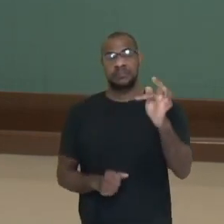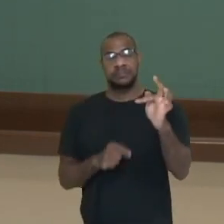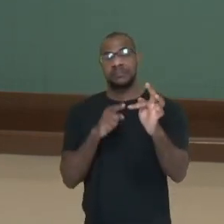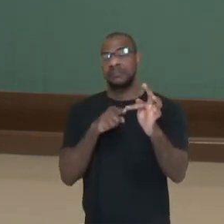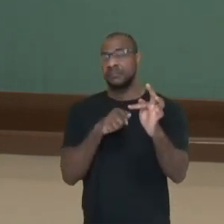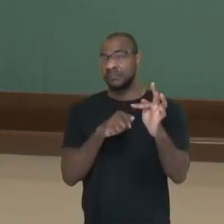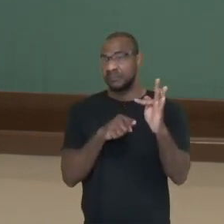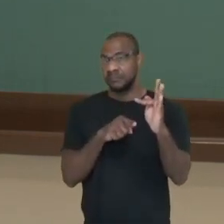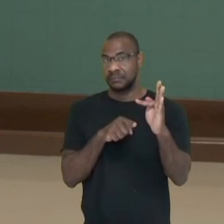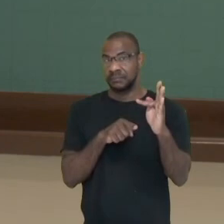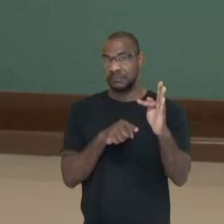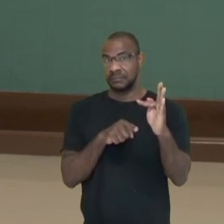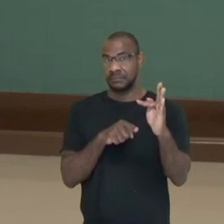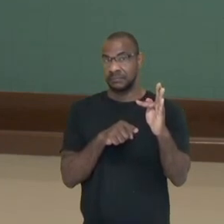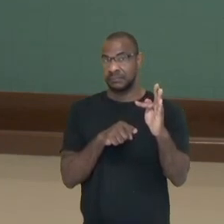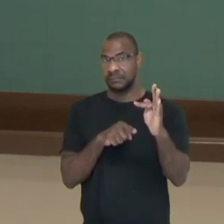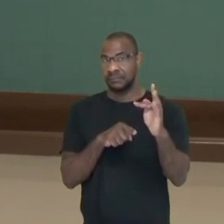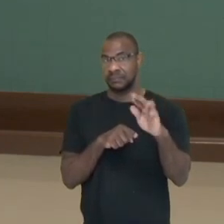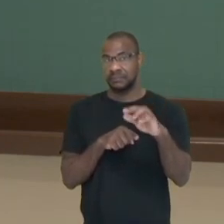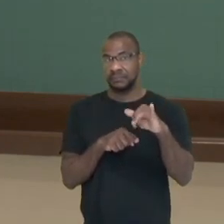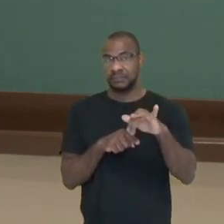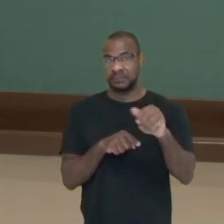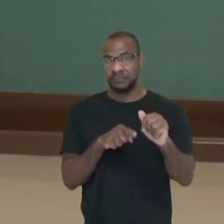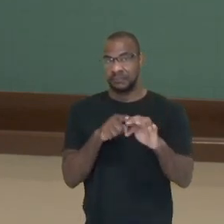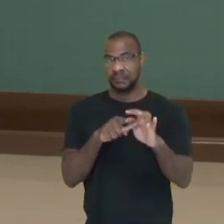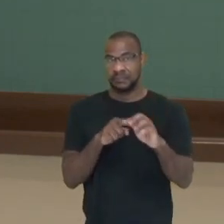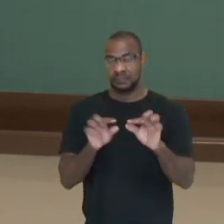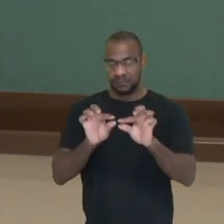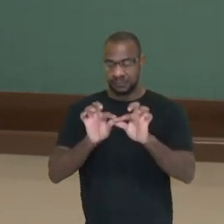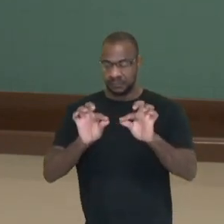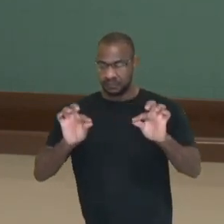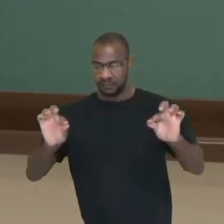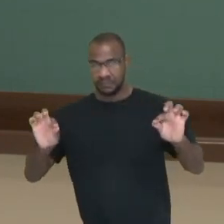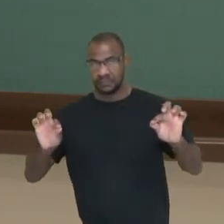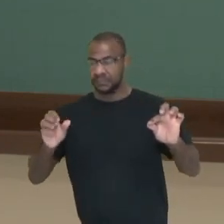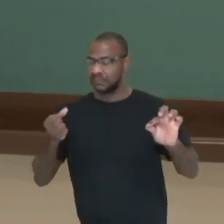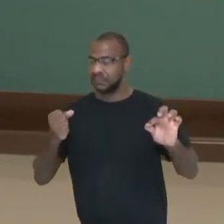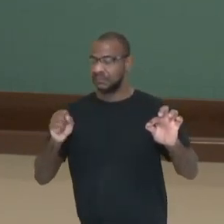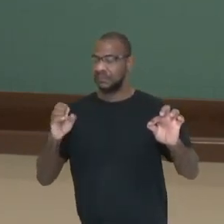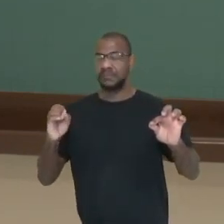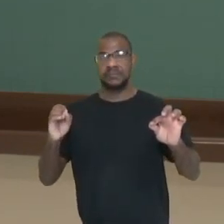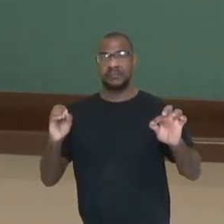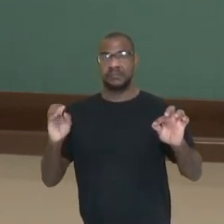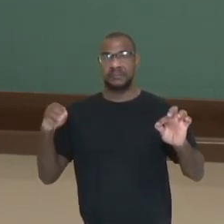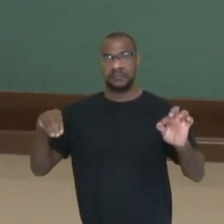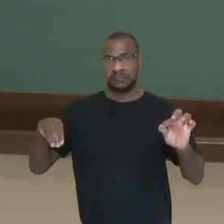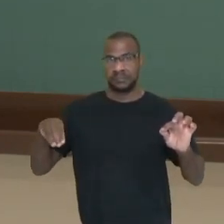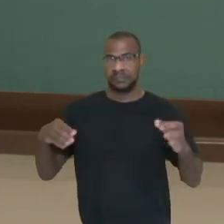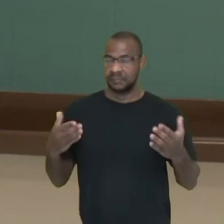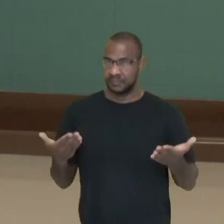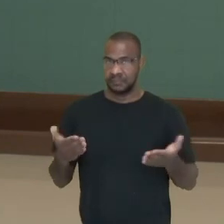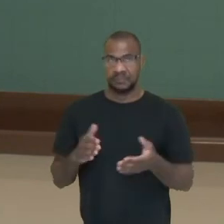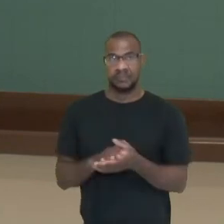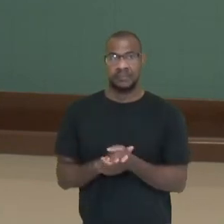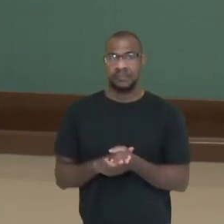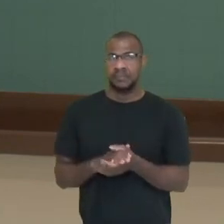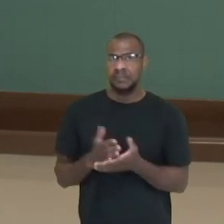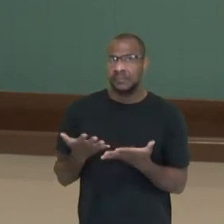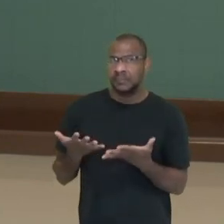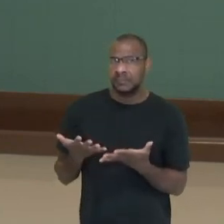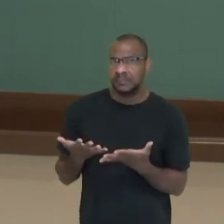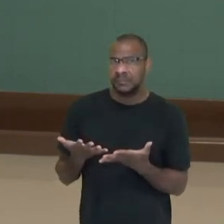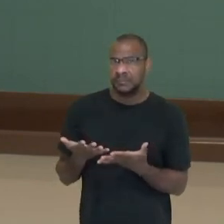quarto harmônico, N igual a 4. O comprimento do fio é 80 centímetros ou 0,8 metros. Pessoal,